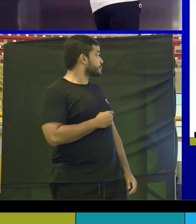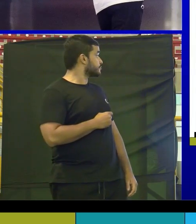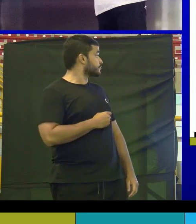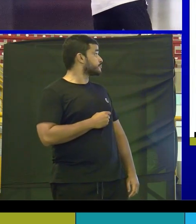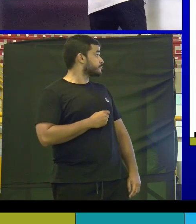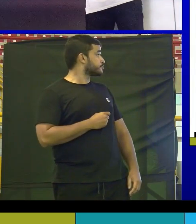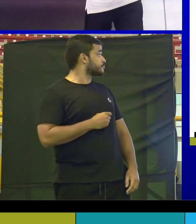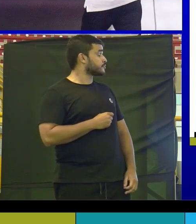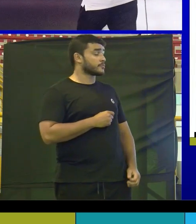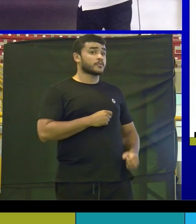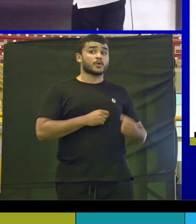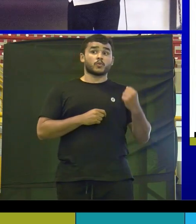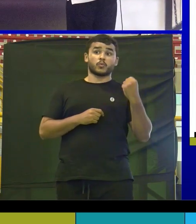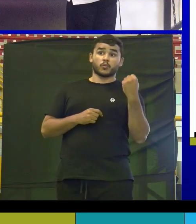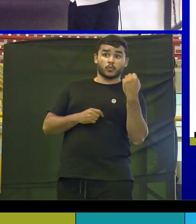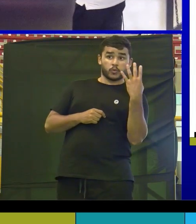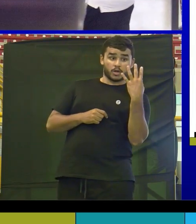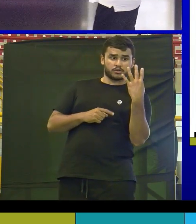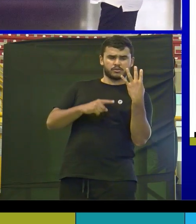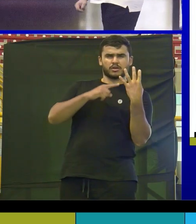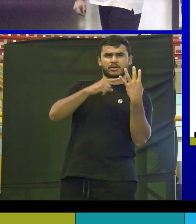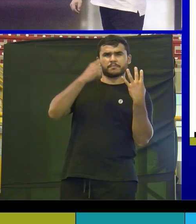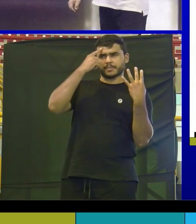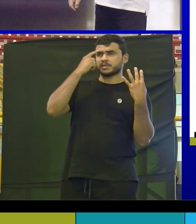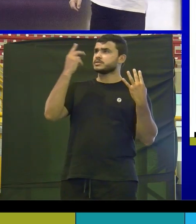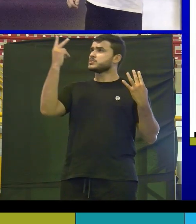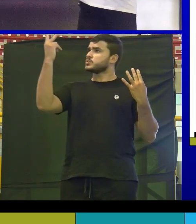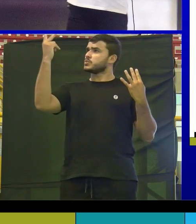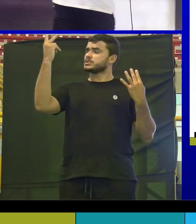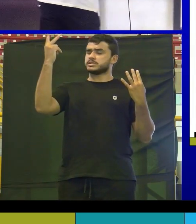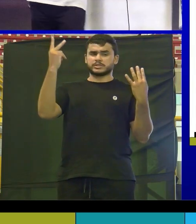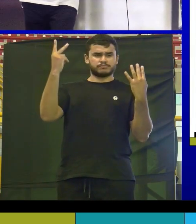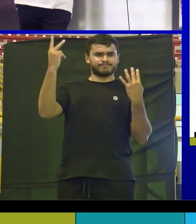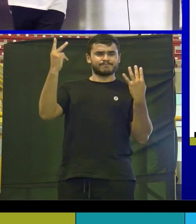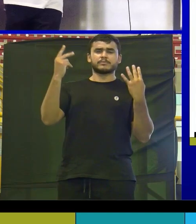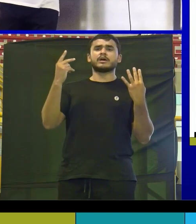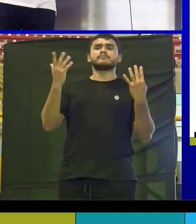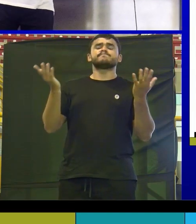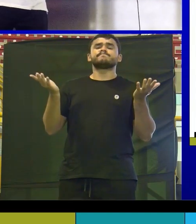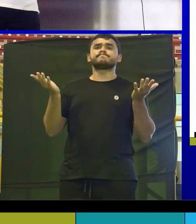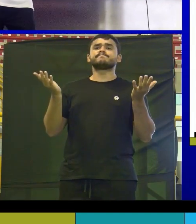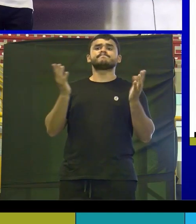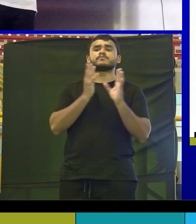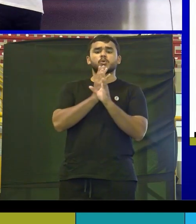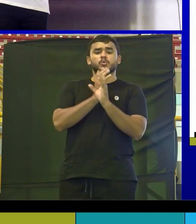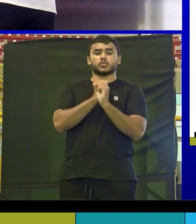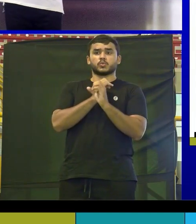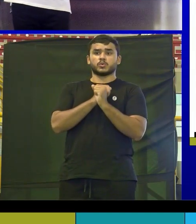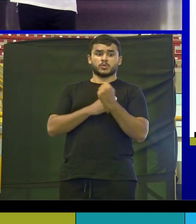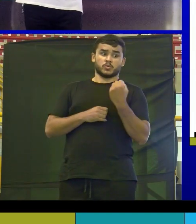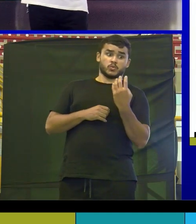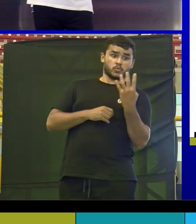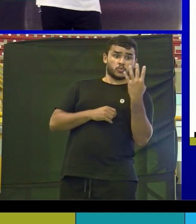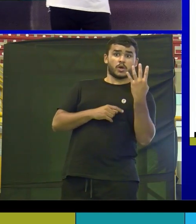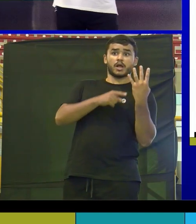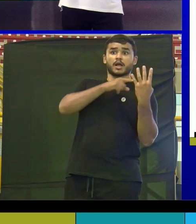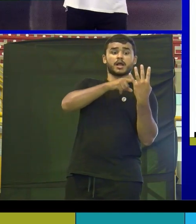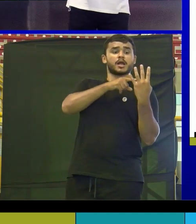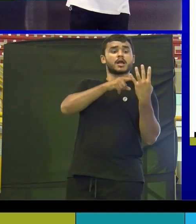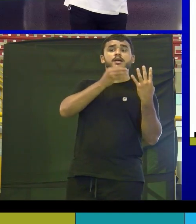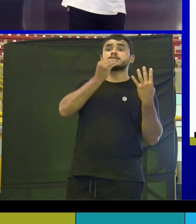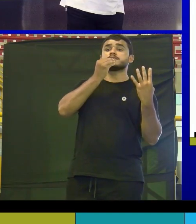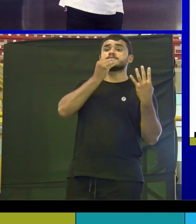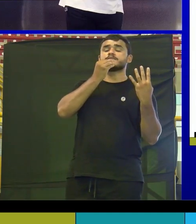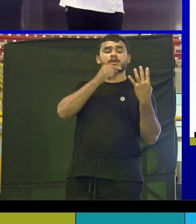agora no outro triângulo eu tenho segmento 2. O que foi que eu fiz com o 4 para ele